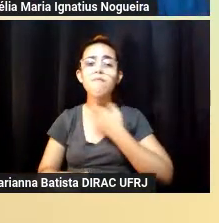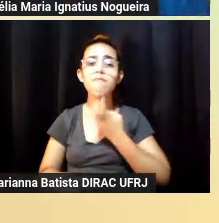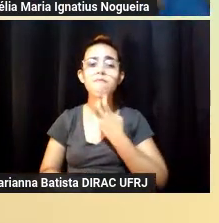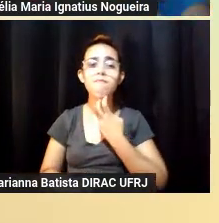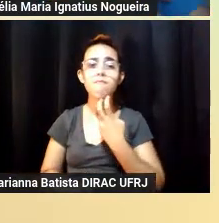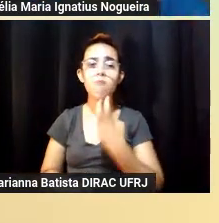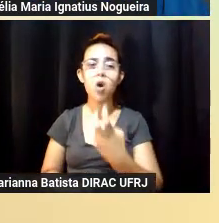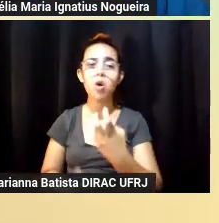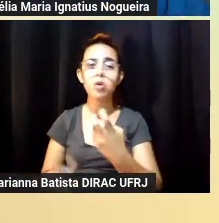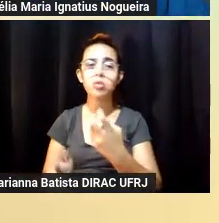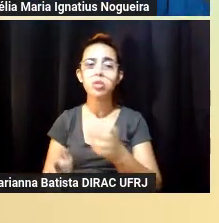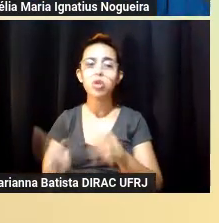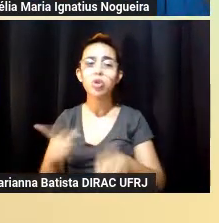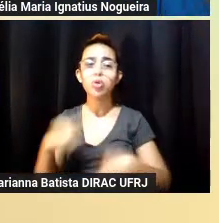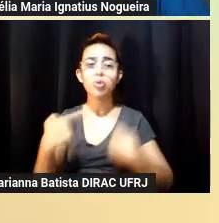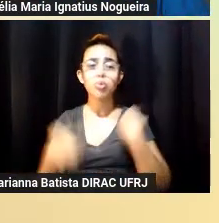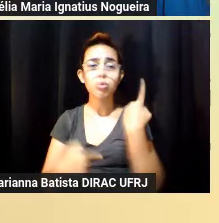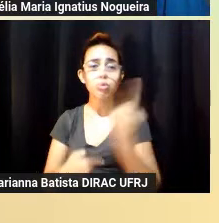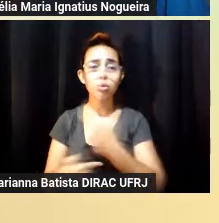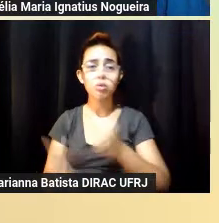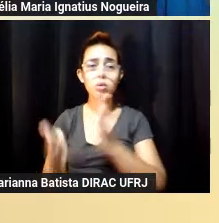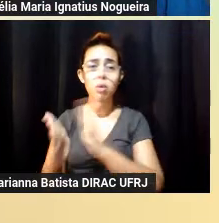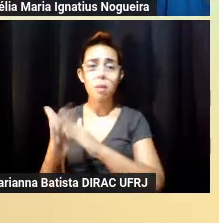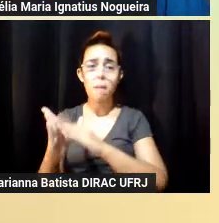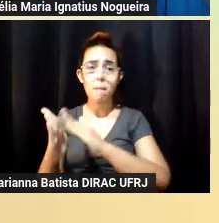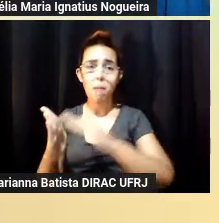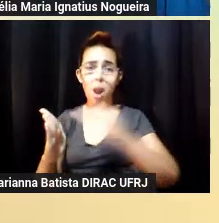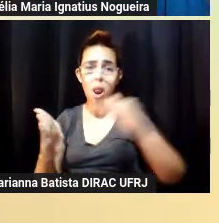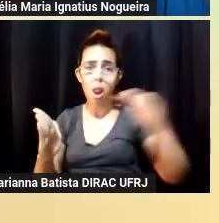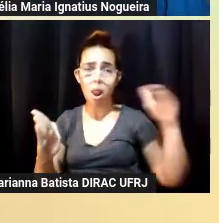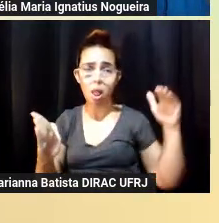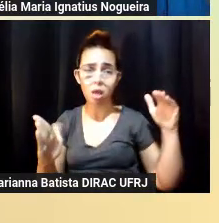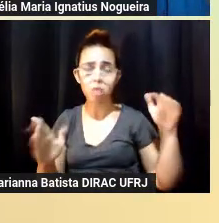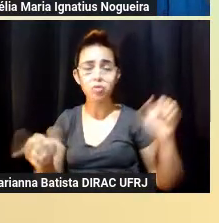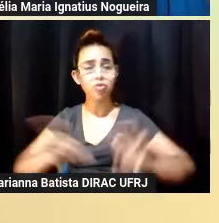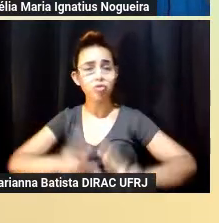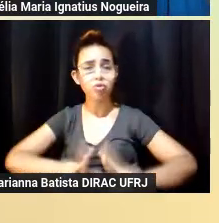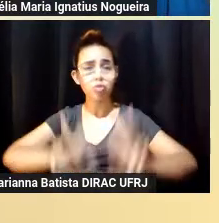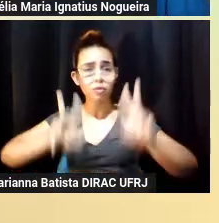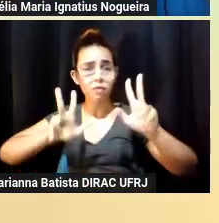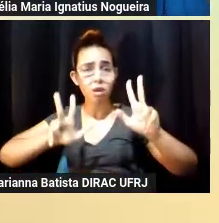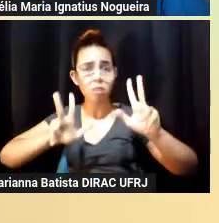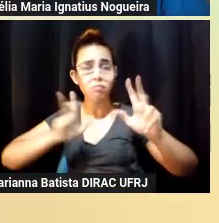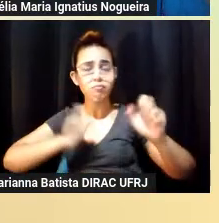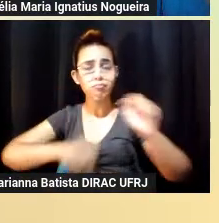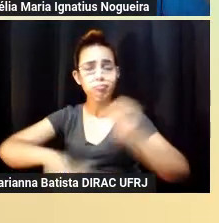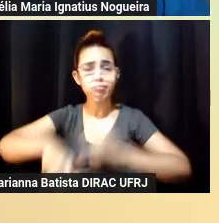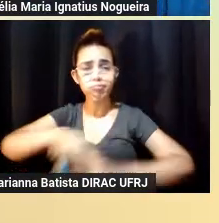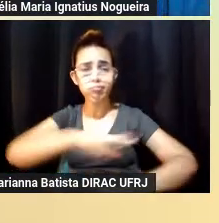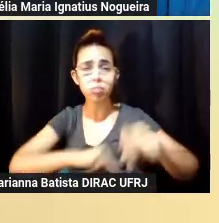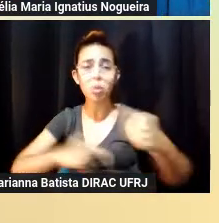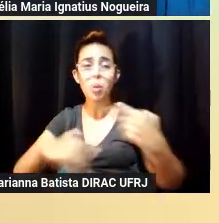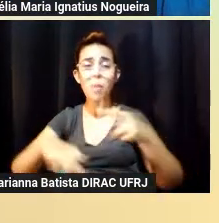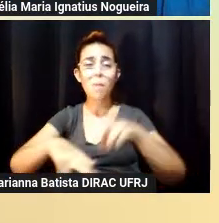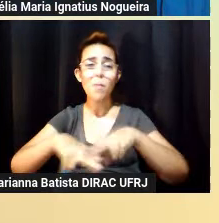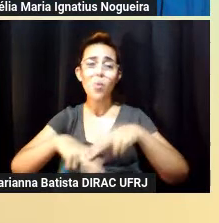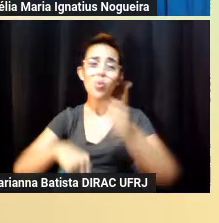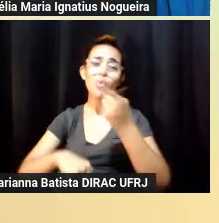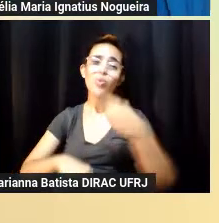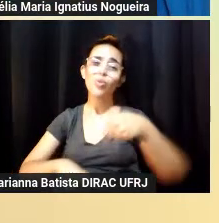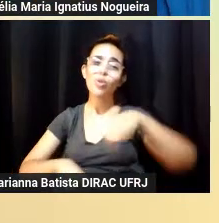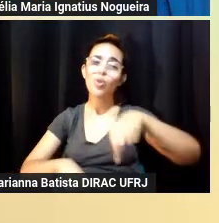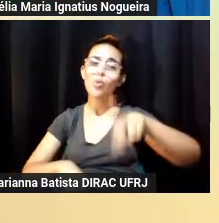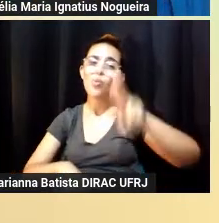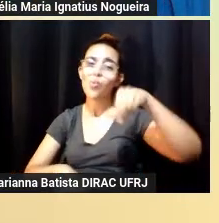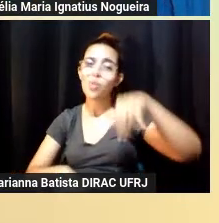paladares, crenças, tudo diferente. E a gente deveria aprender com isso. E, curiosamente, de novo,